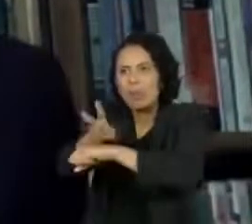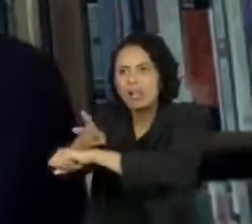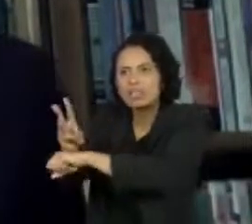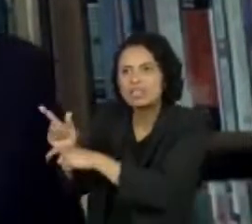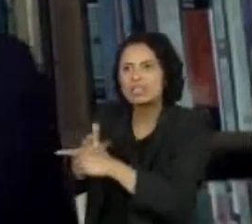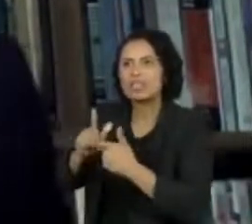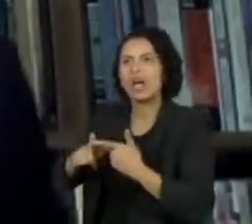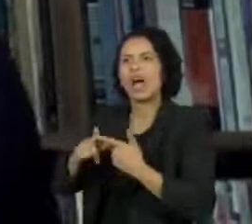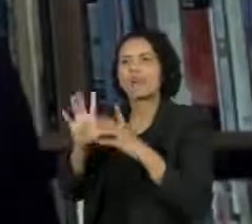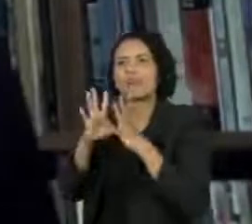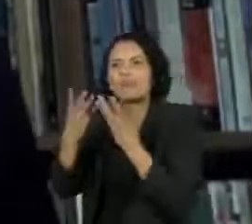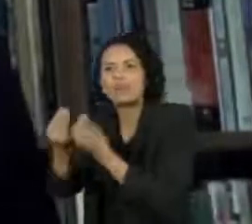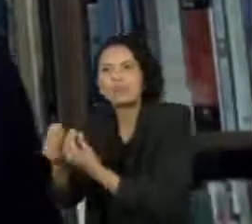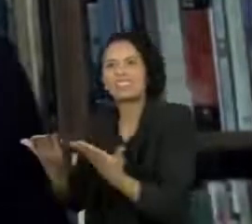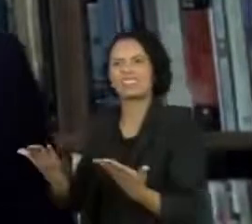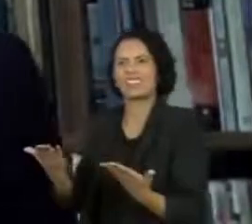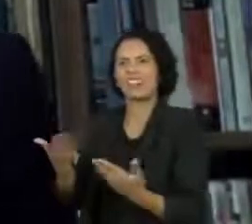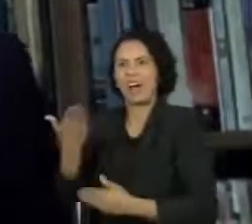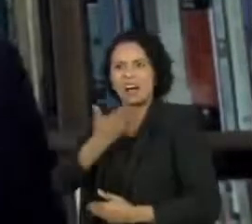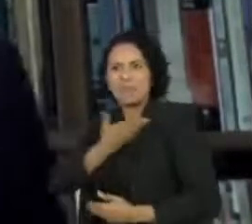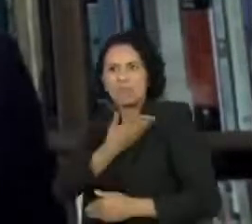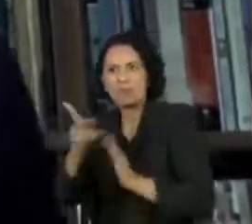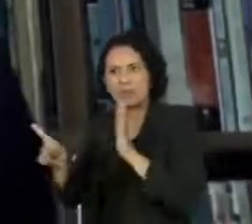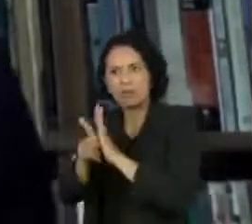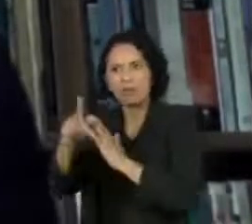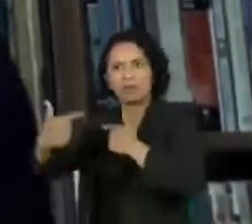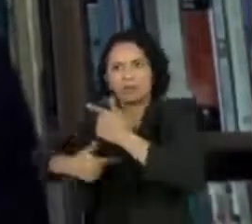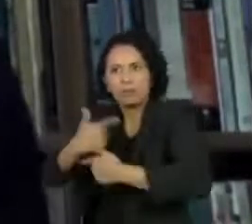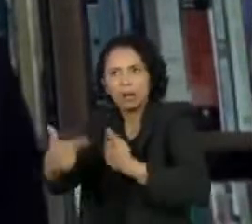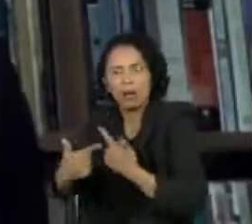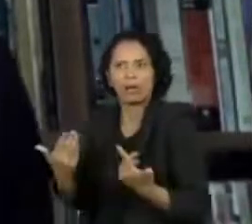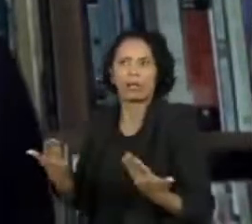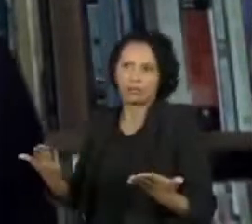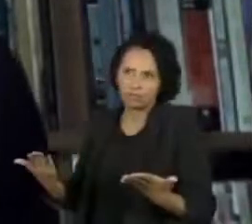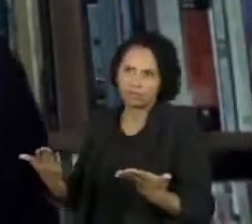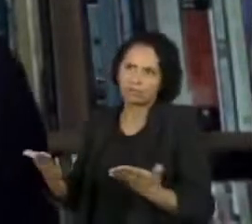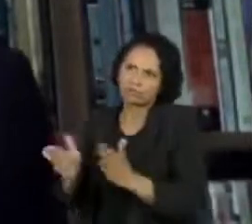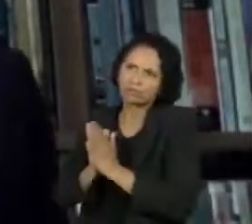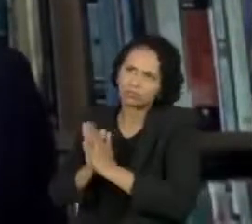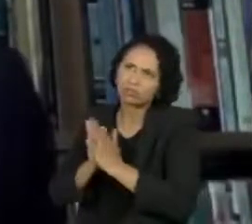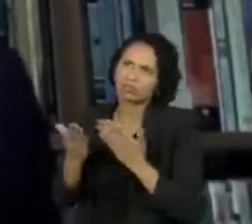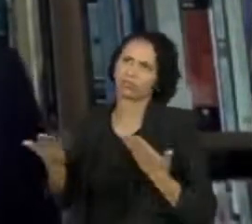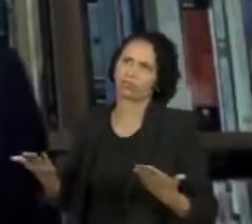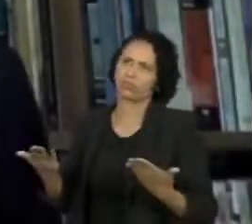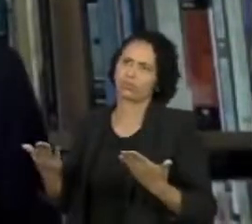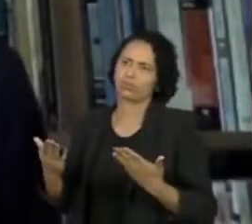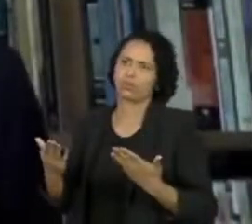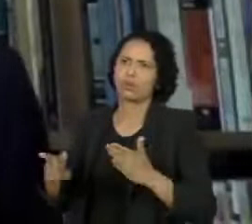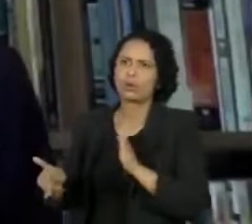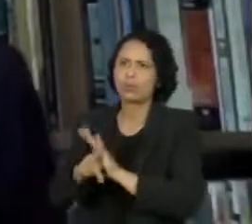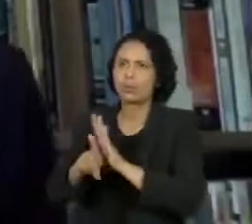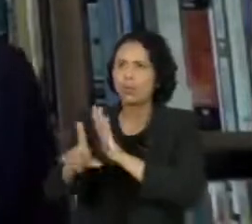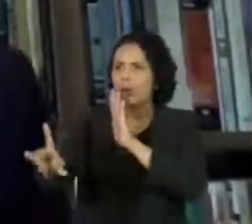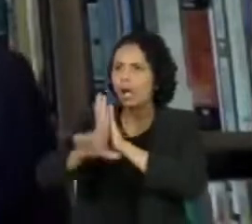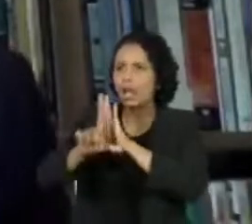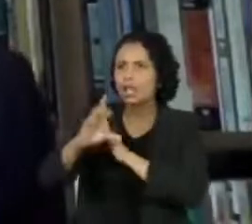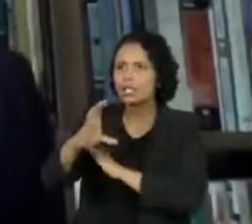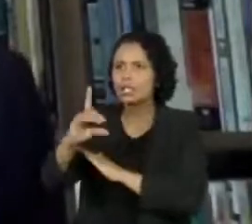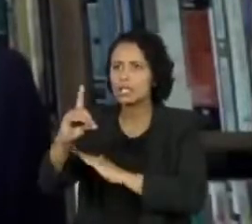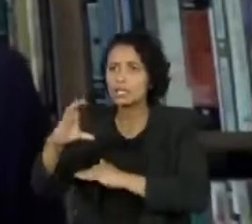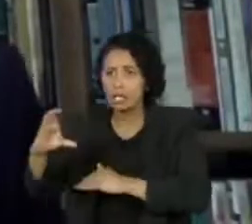parentes, familiares, colegas de trabalho. Então, não só o Código de Defesa do Consumidor foi